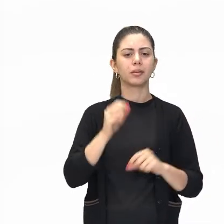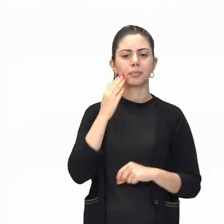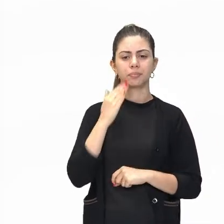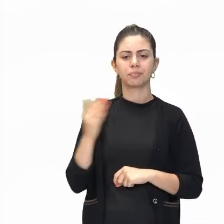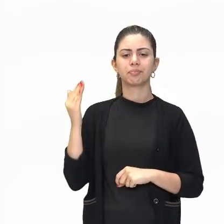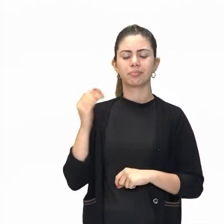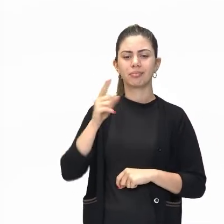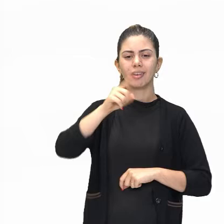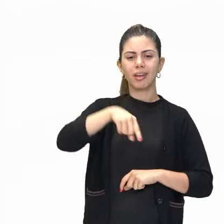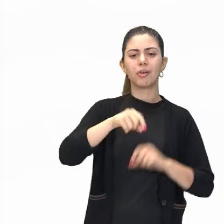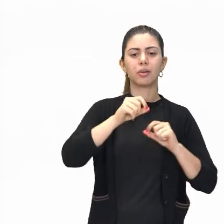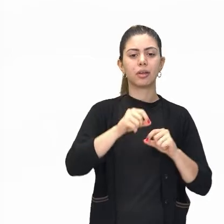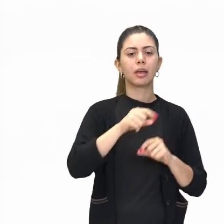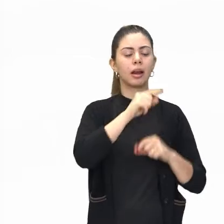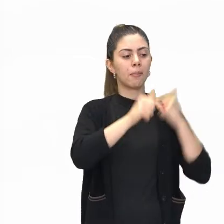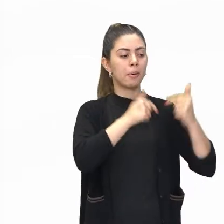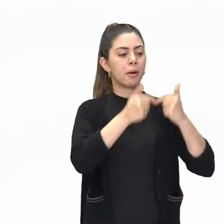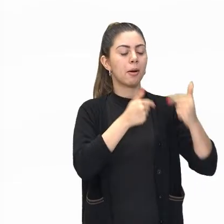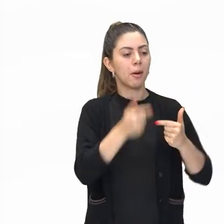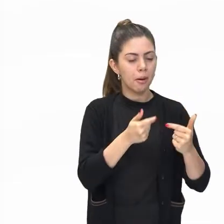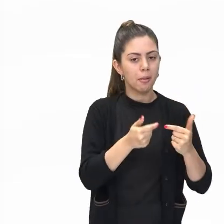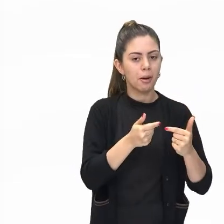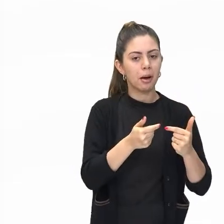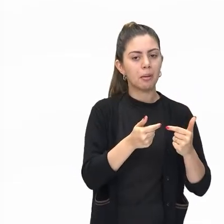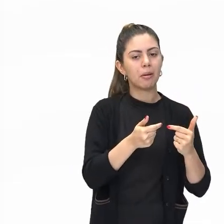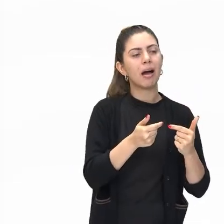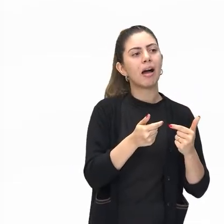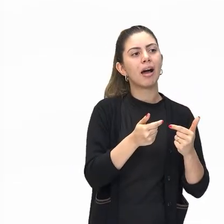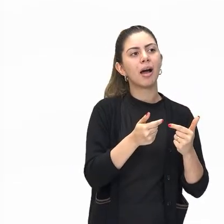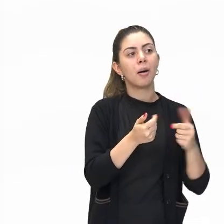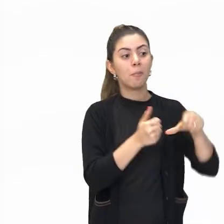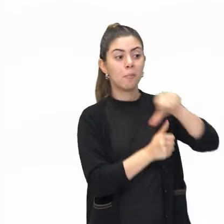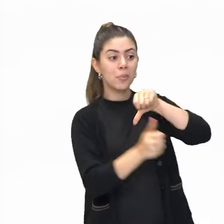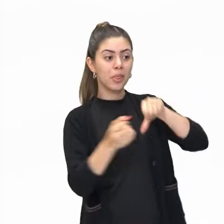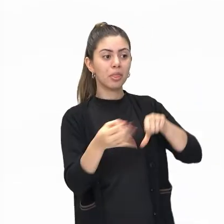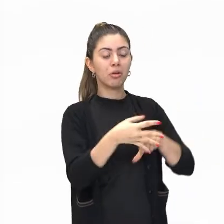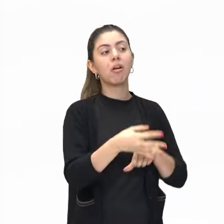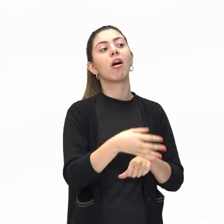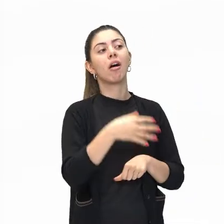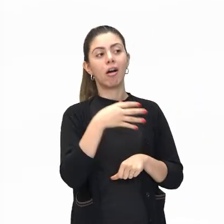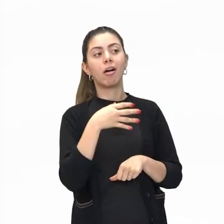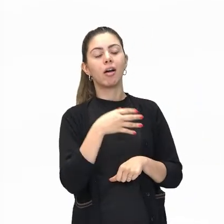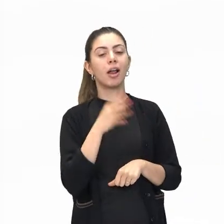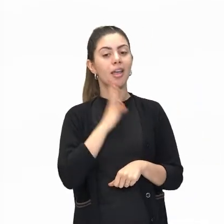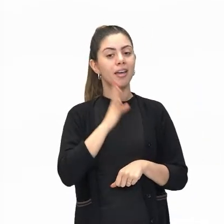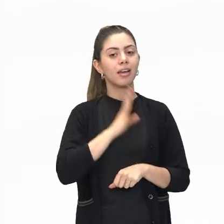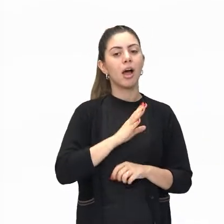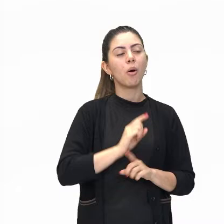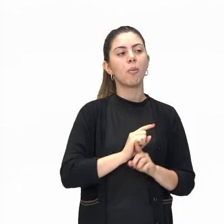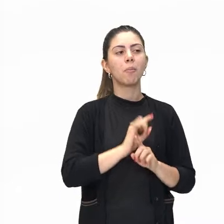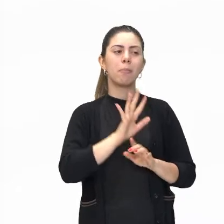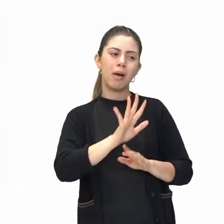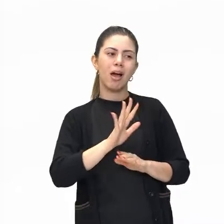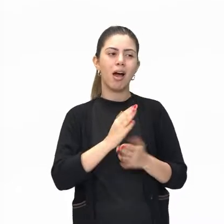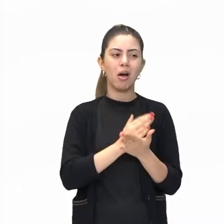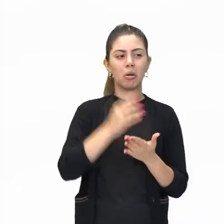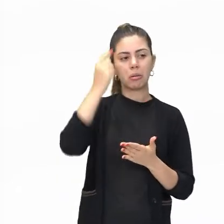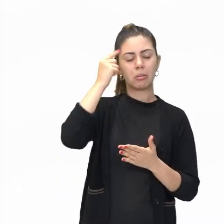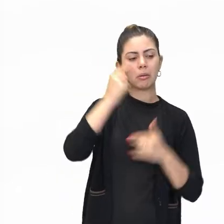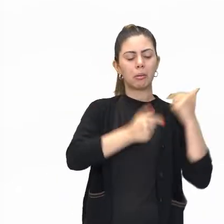quê? Fase heróica ou de destruição. Destruição dos valores do passado e busca